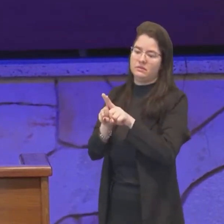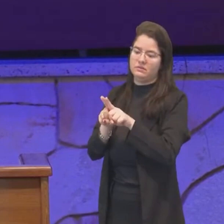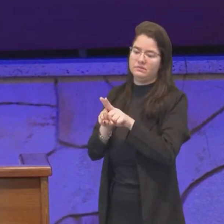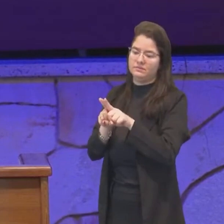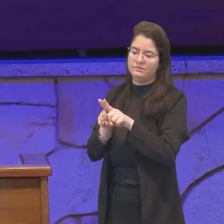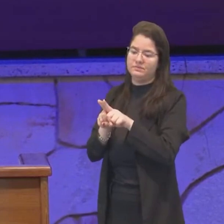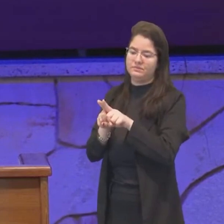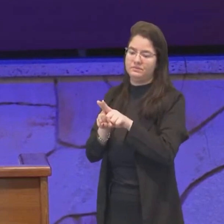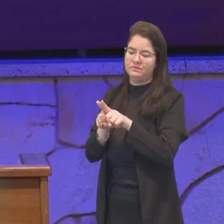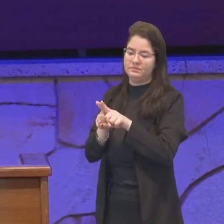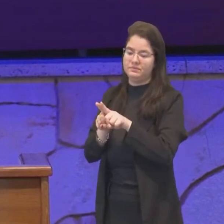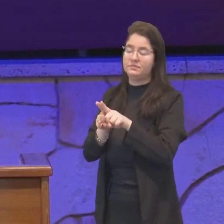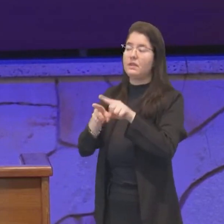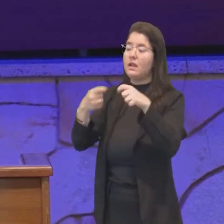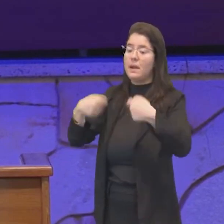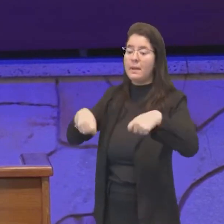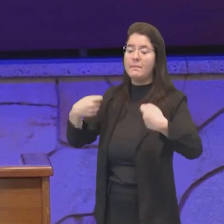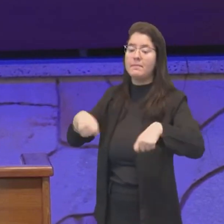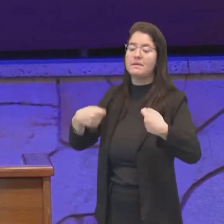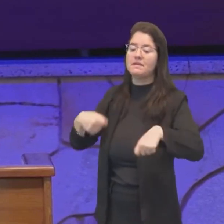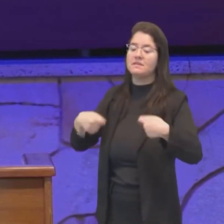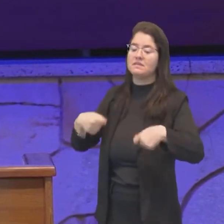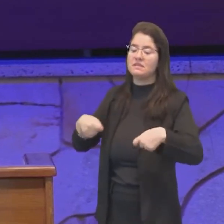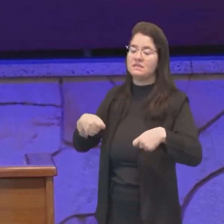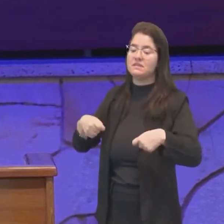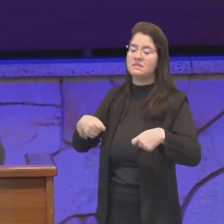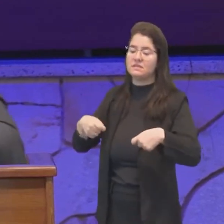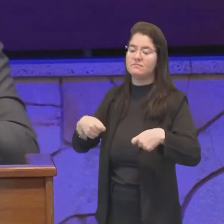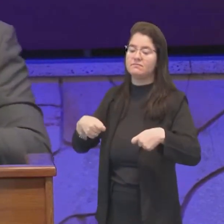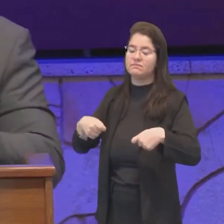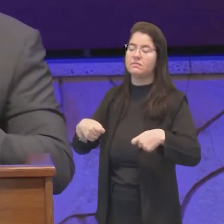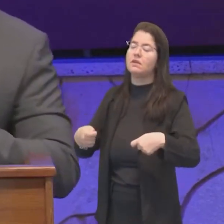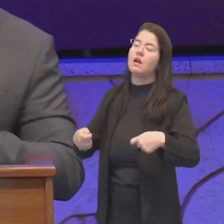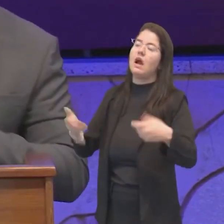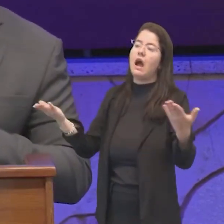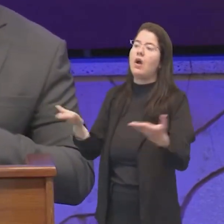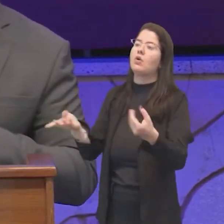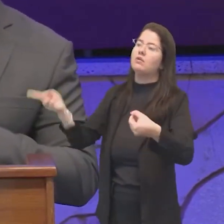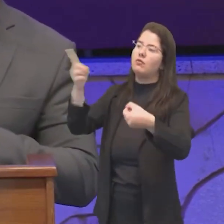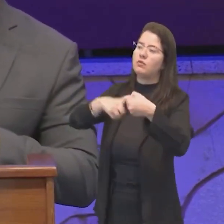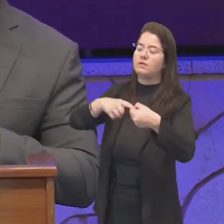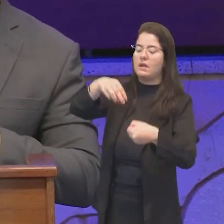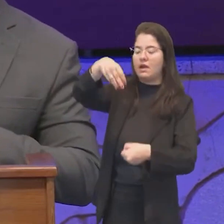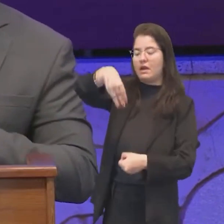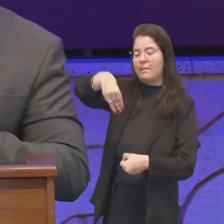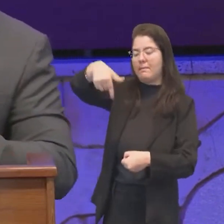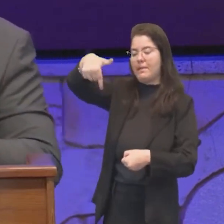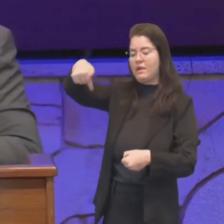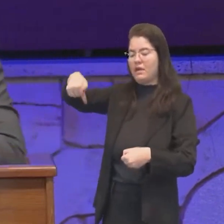Devias, porém, fazer estas coisas sem omitir aquelas. Volte para Miqueias no capítulo 7.